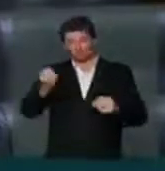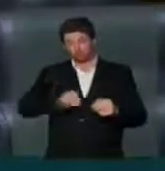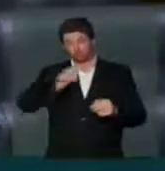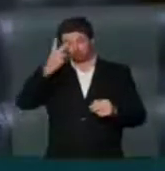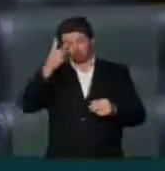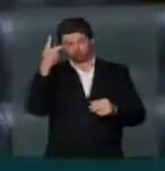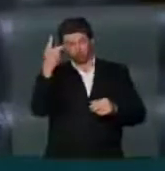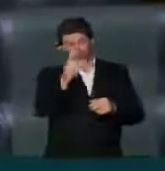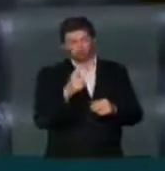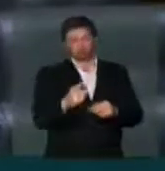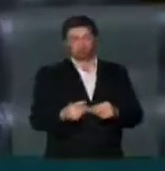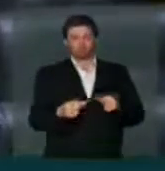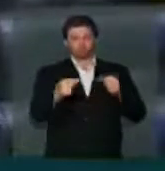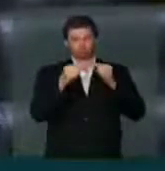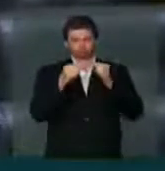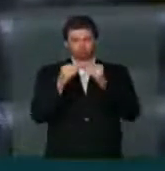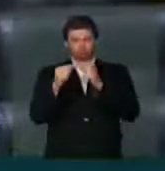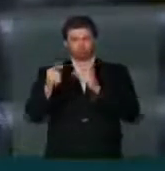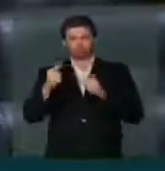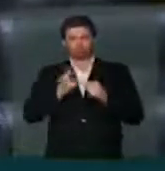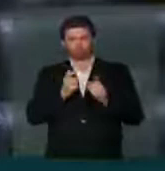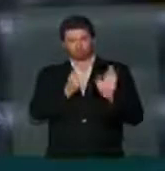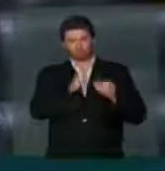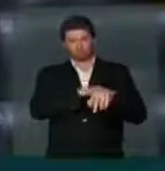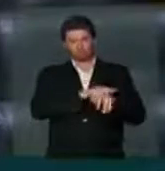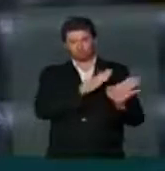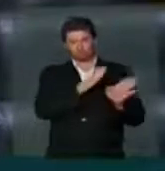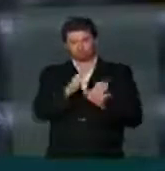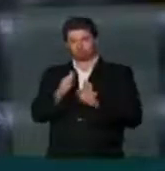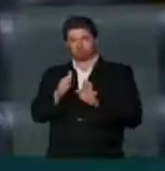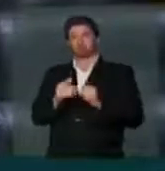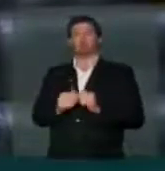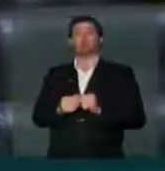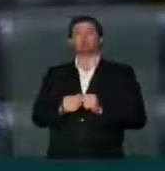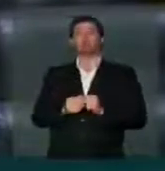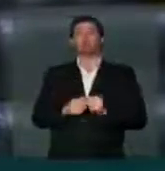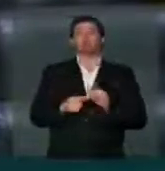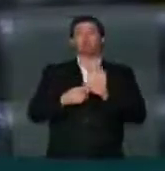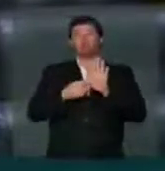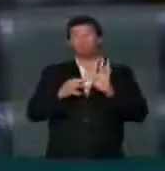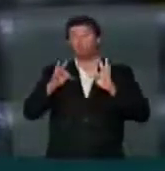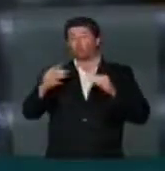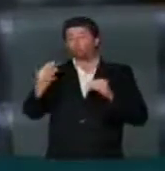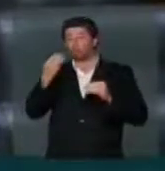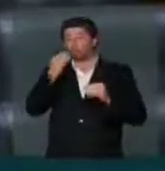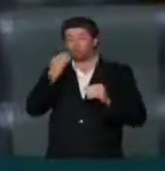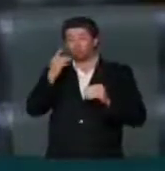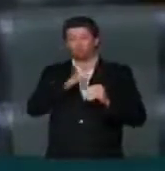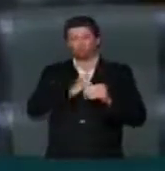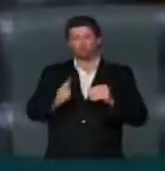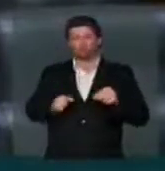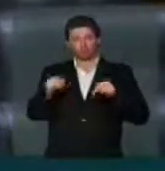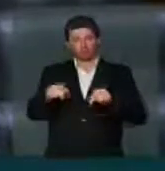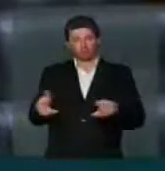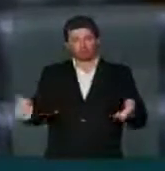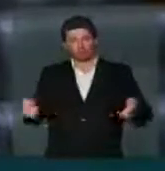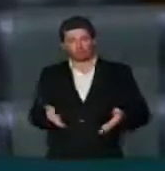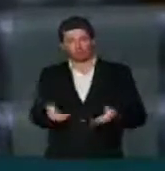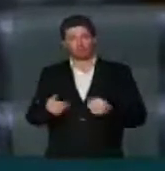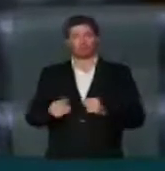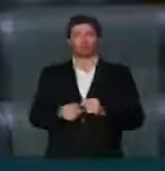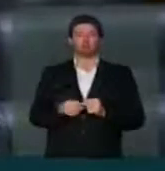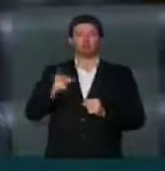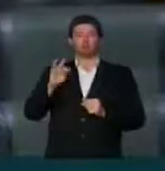discurso, cronologicamente, passando ponto a ponto todas as falhas que esse governo atual, o governo do PT,